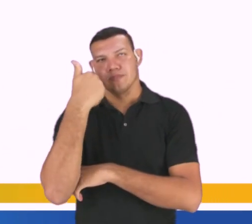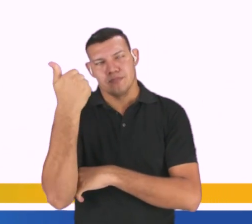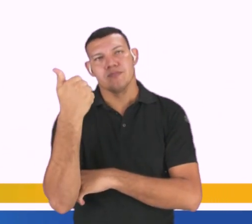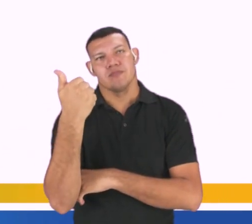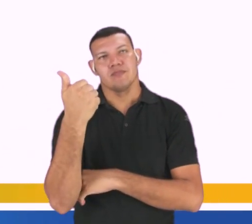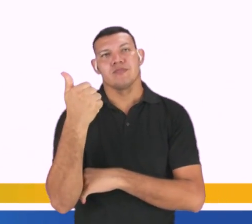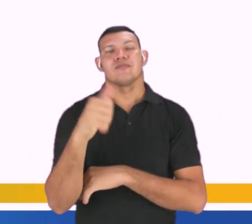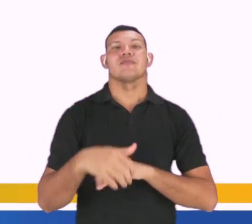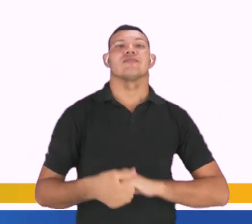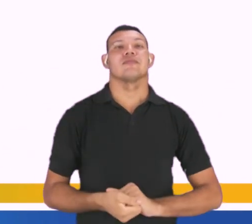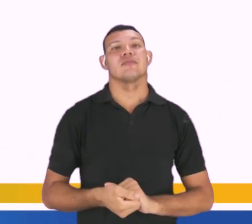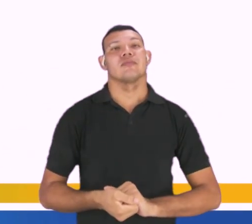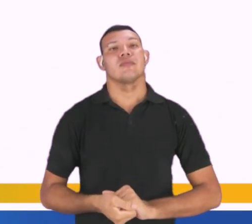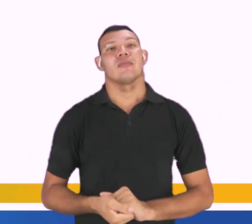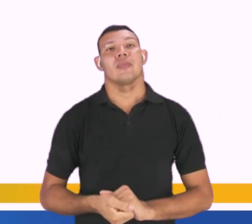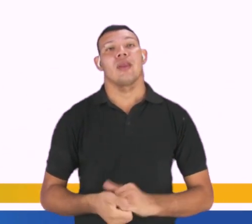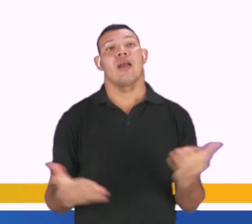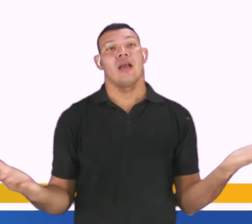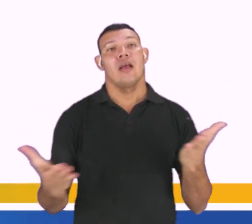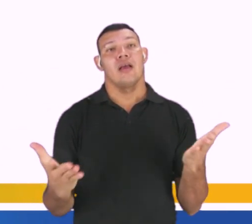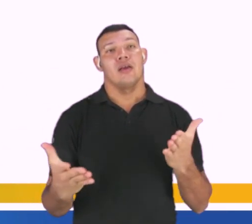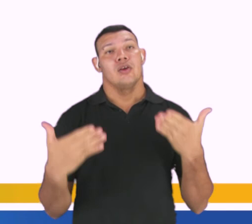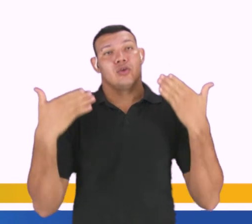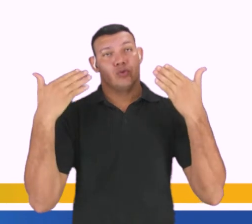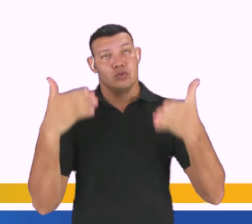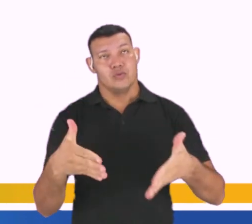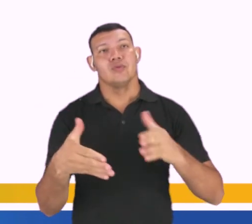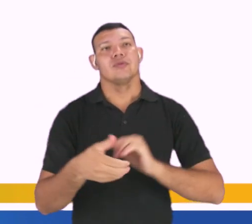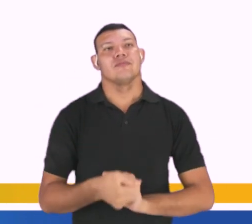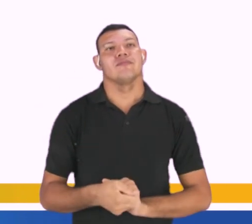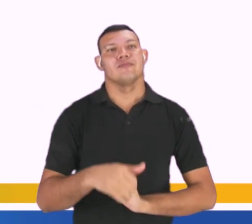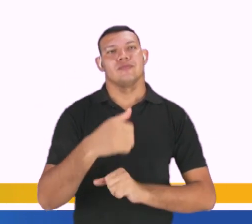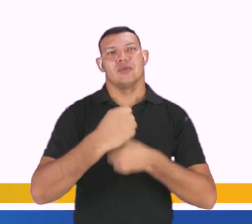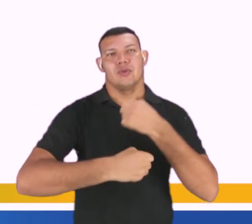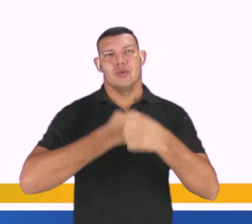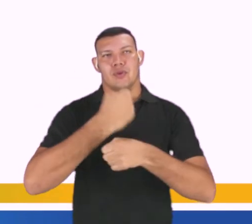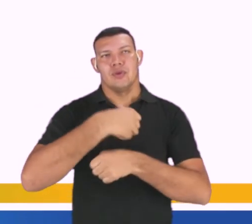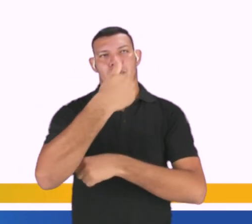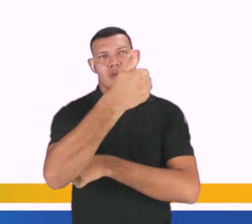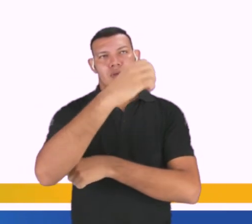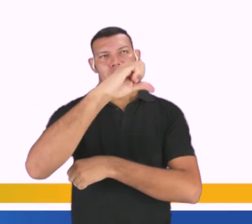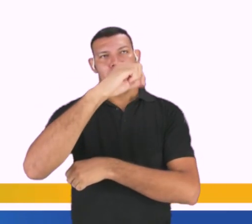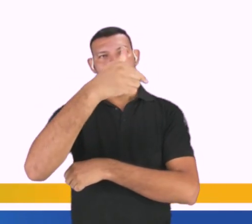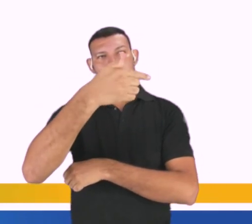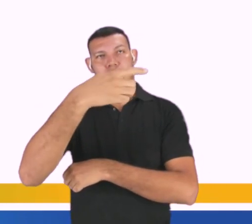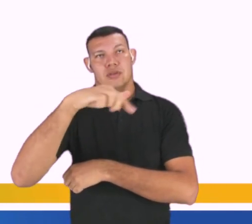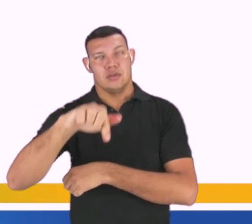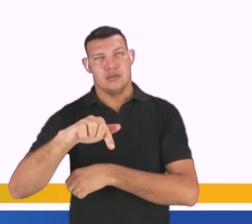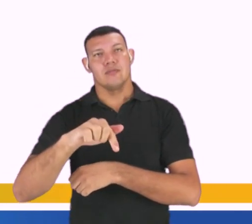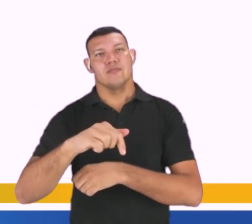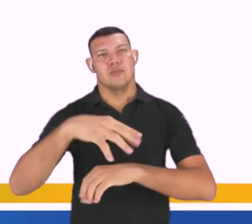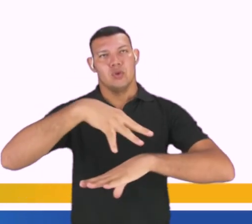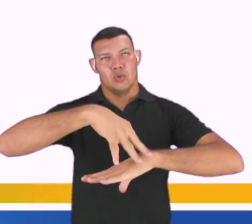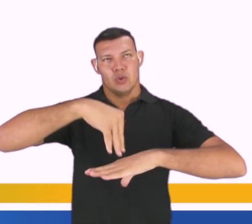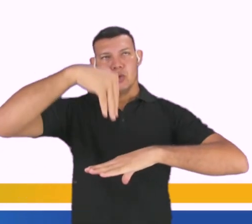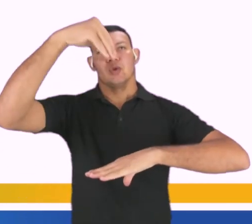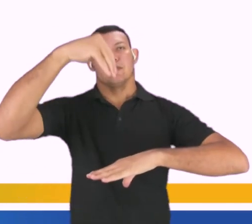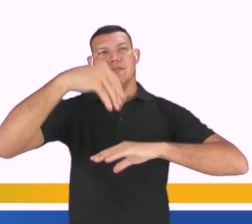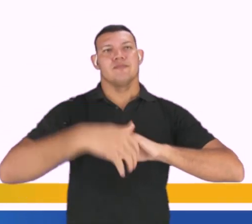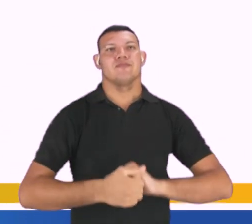questão. E aí nós damos destaque aí para a Conferência de Estocolmo em 1972, na Suécia.